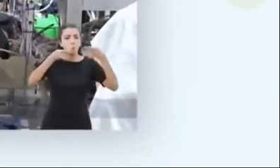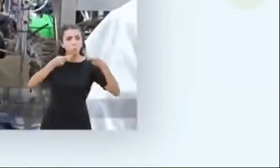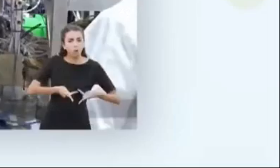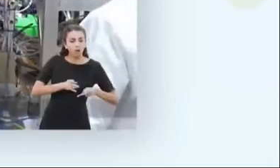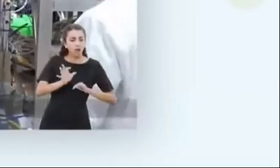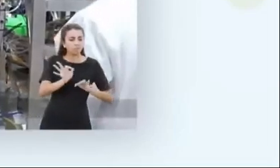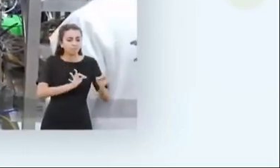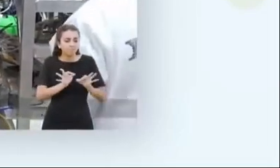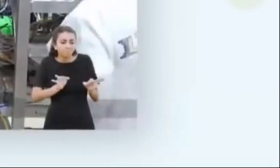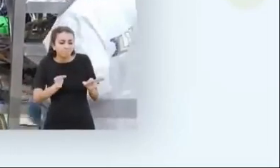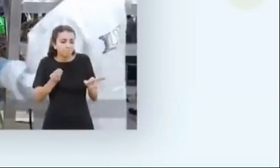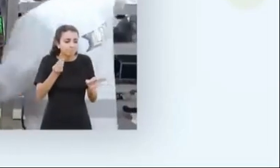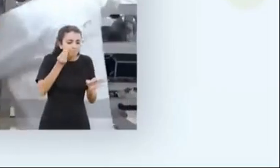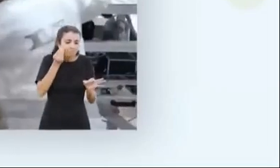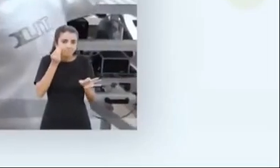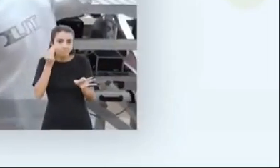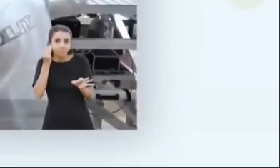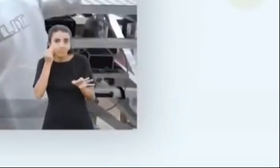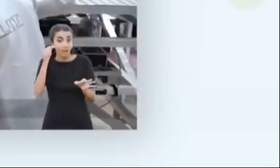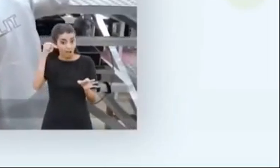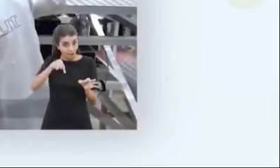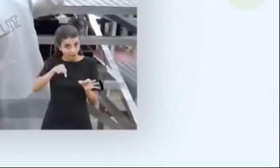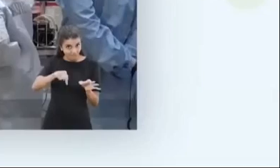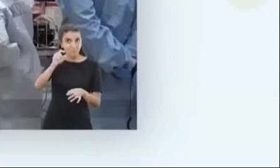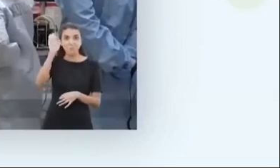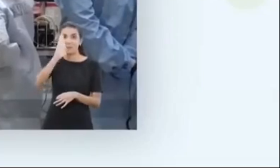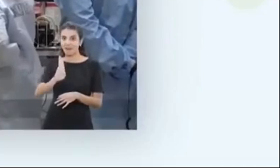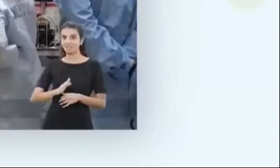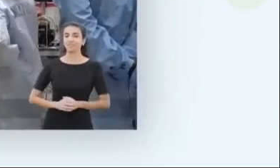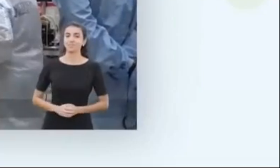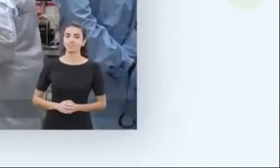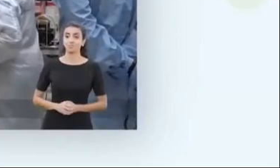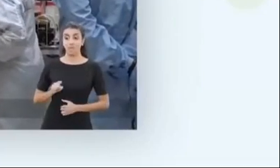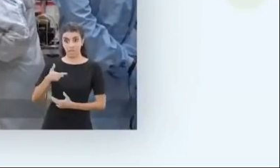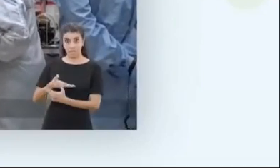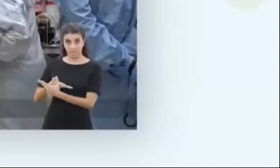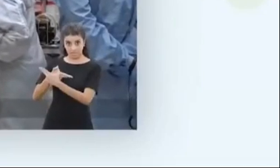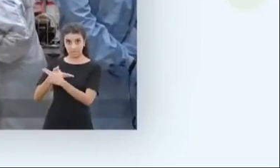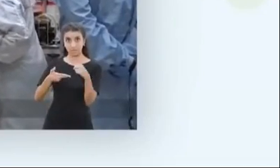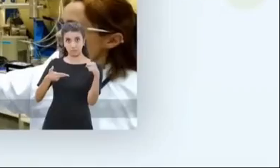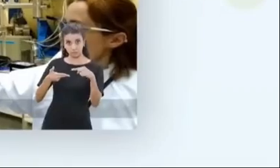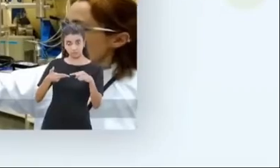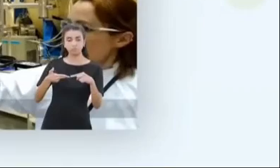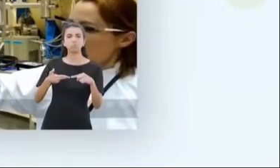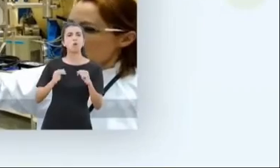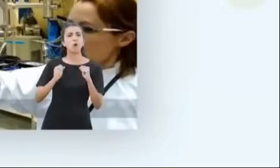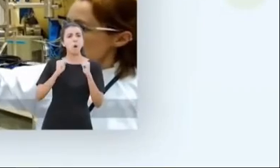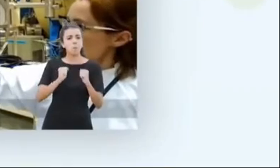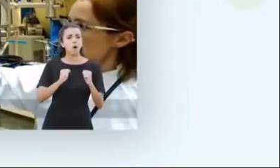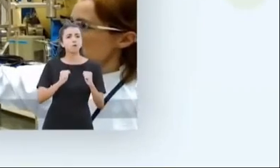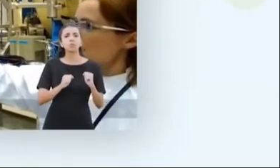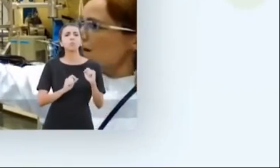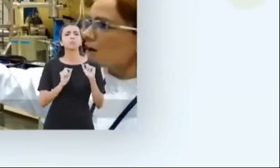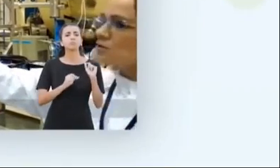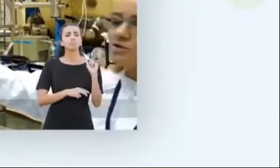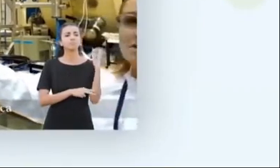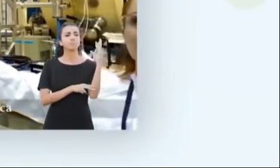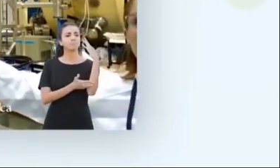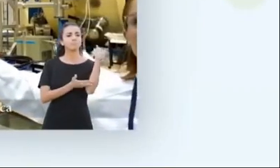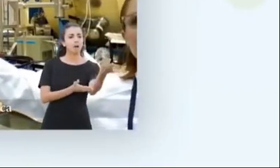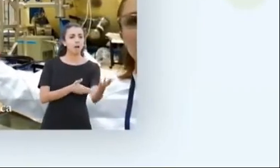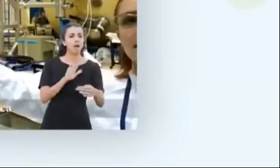projetado, testado e operado em solo brasileiro. Com o Amazônia 1, será possível monitorar o desmatamento